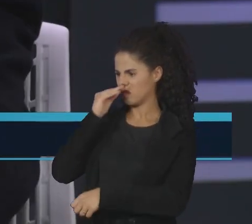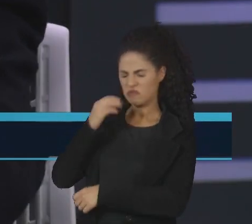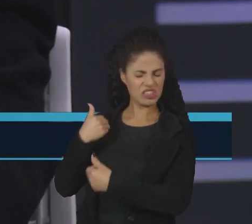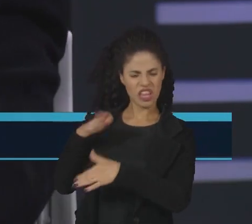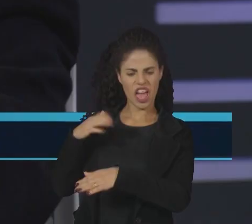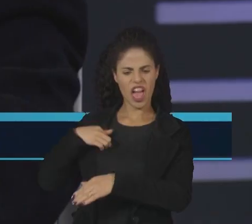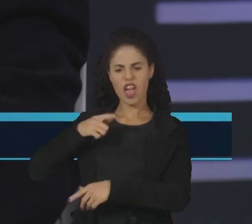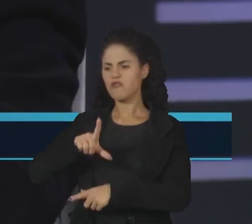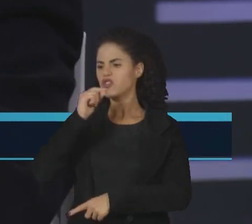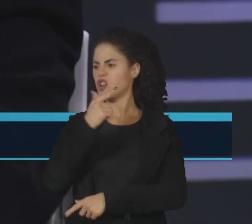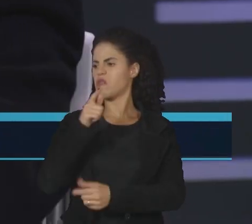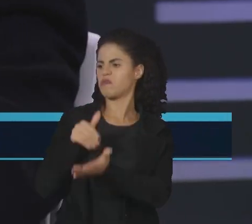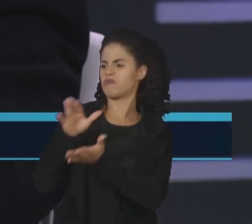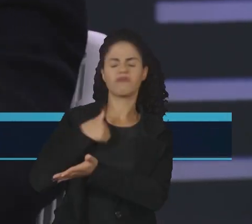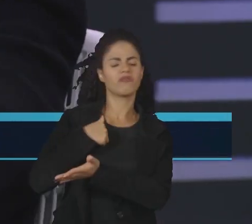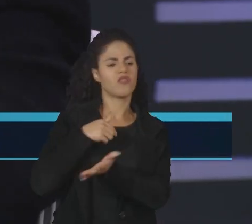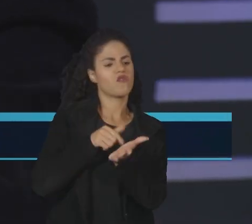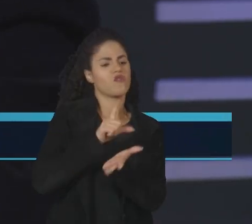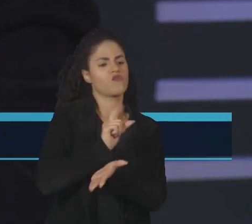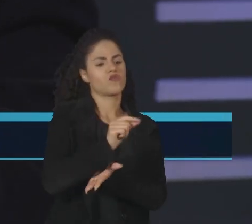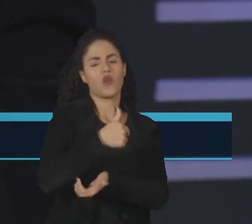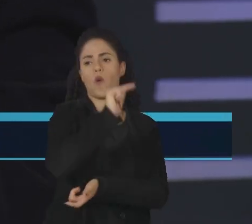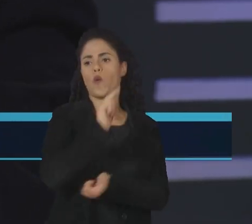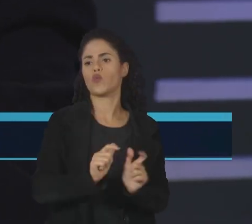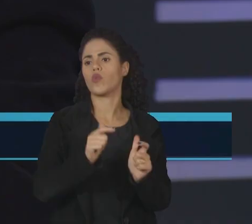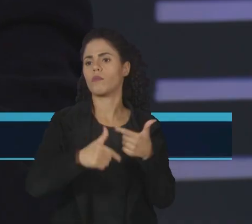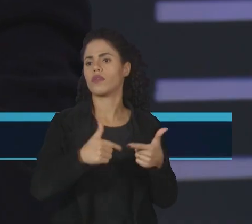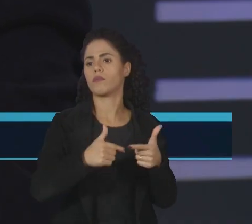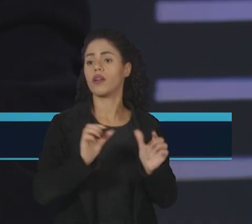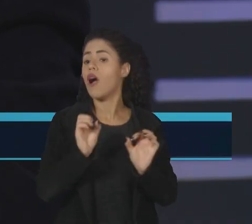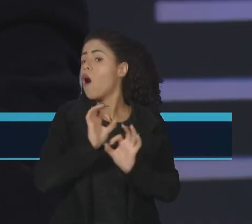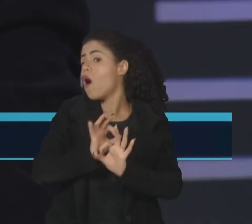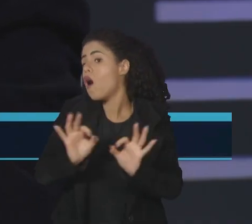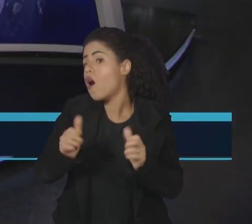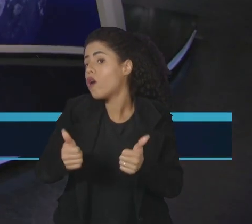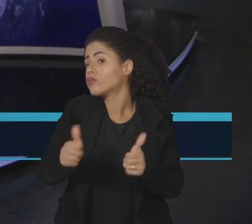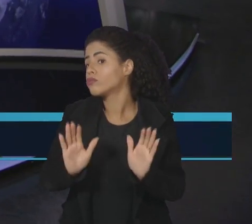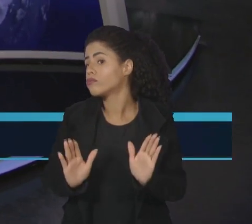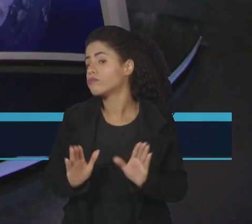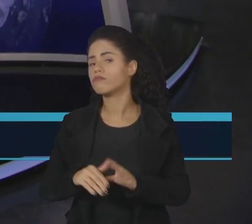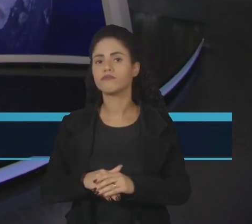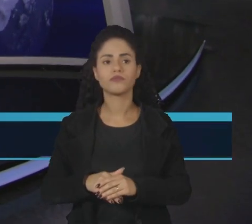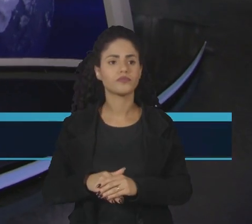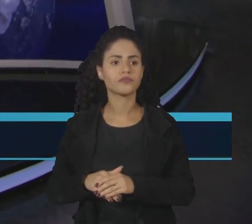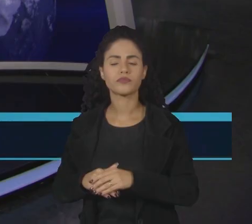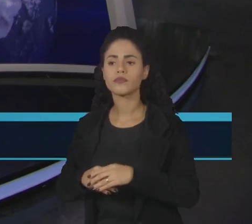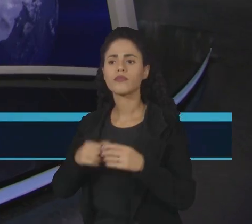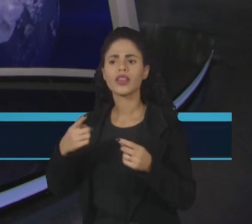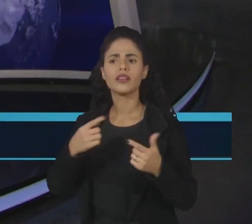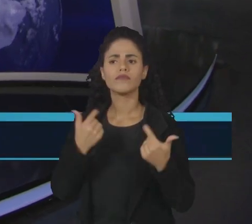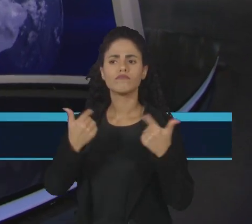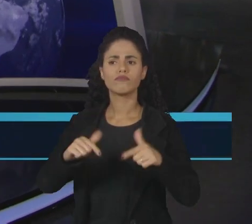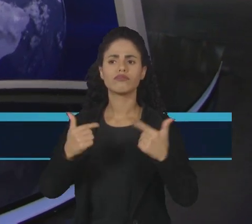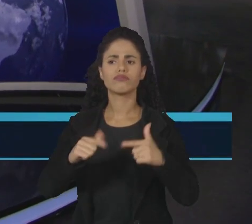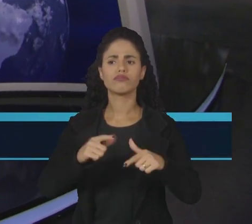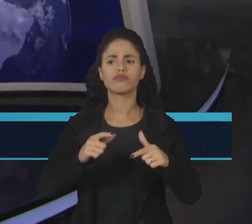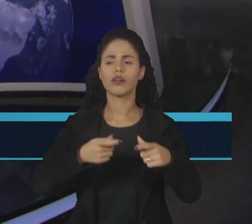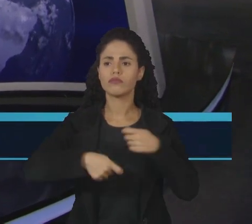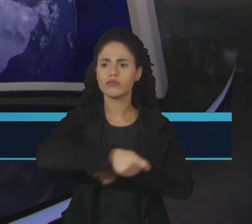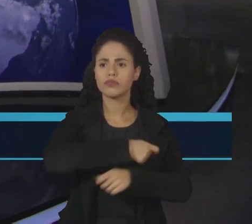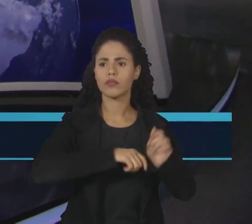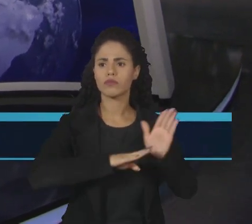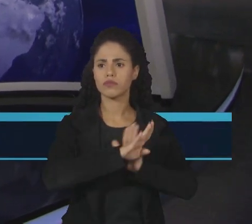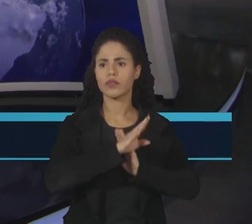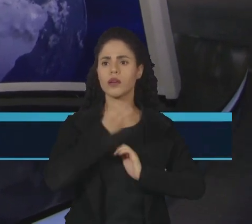bom isso. Feliz ele que consegue fazer isso, tá? Acho ótimo. Agora, esse cenário de mercado de trabalho aquecido é temporário ou